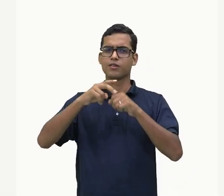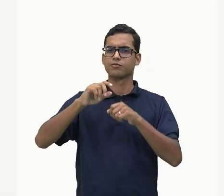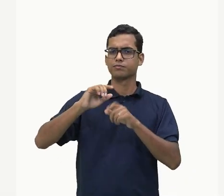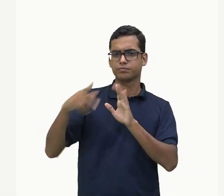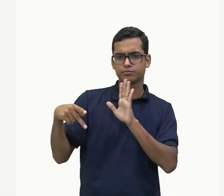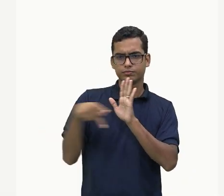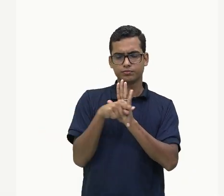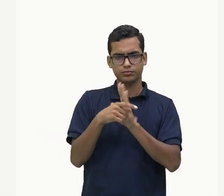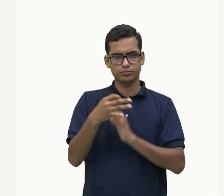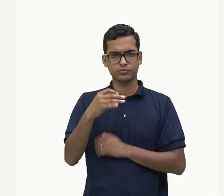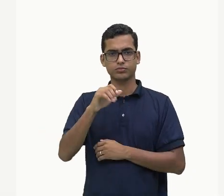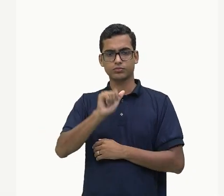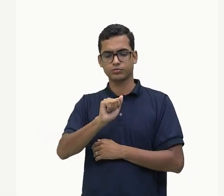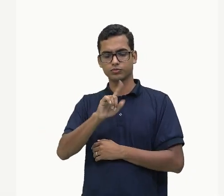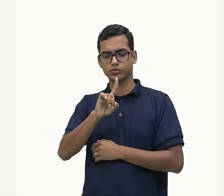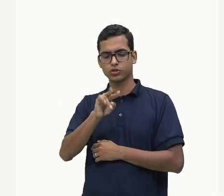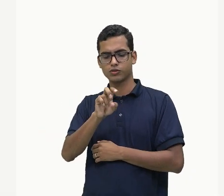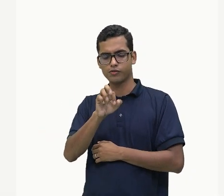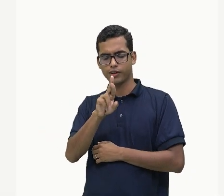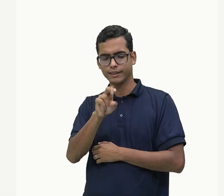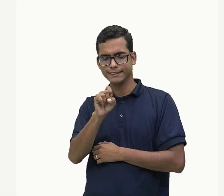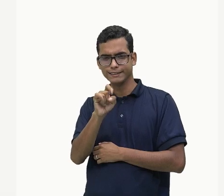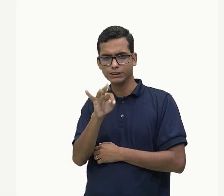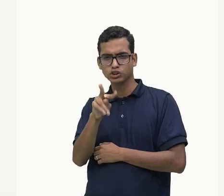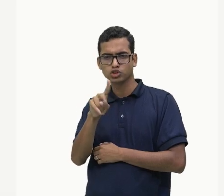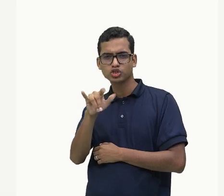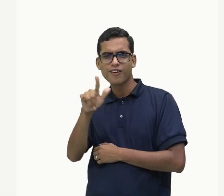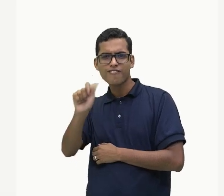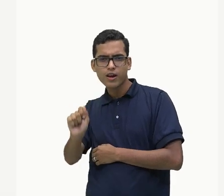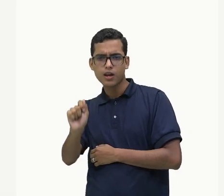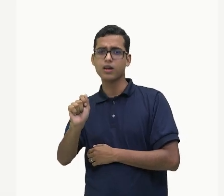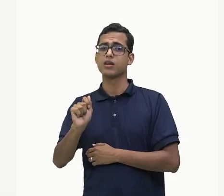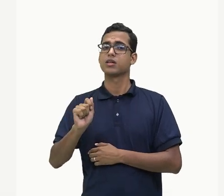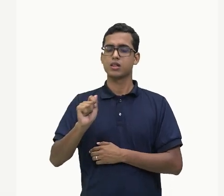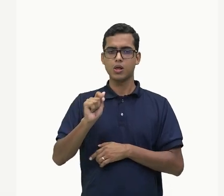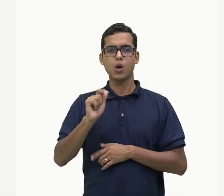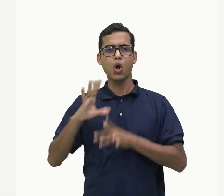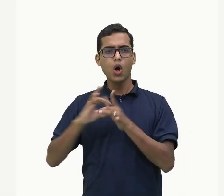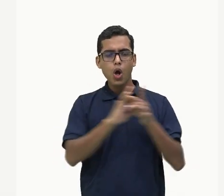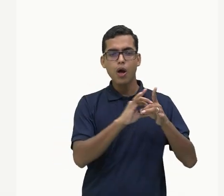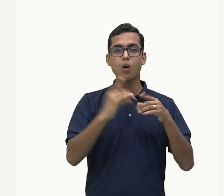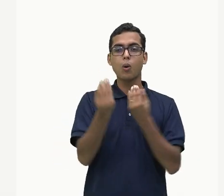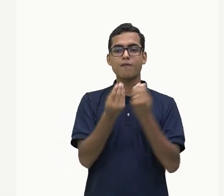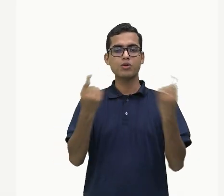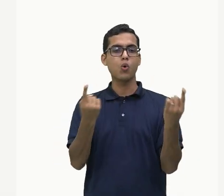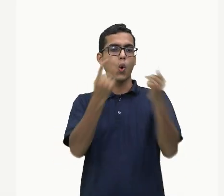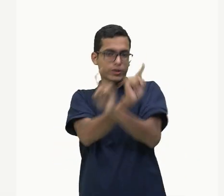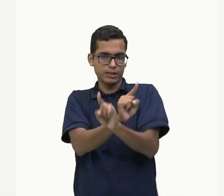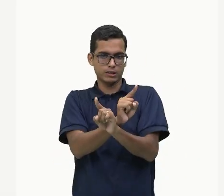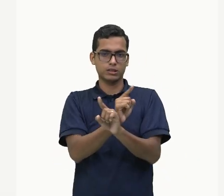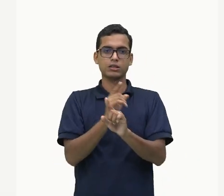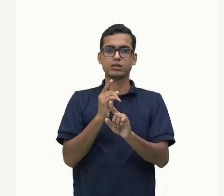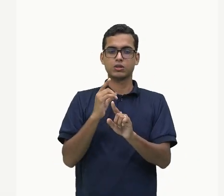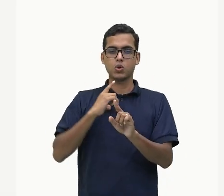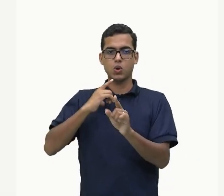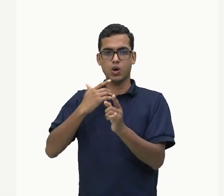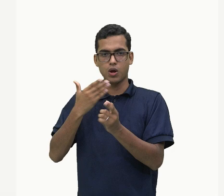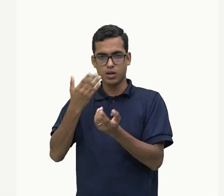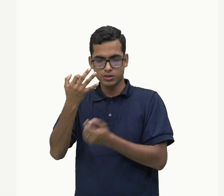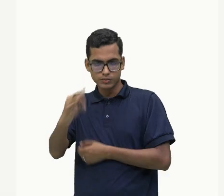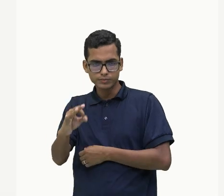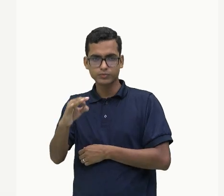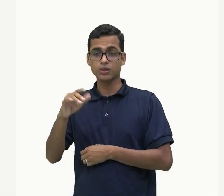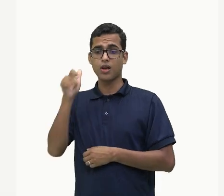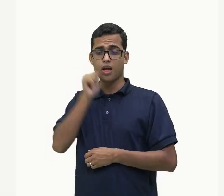vai passar uma ideia de contraste em relação à oração, ao período anterior. She was tired. Ela estava